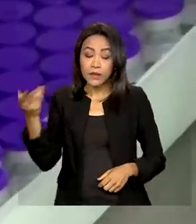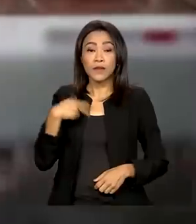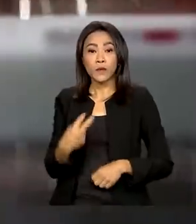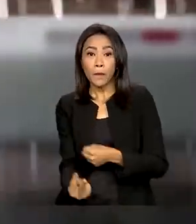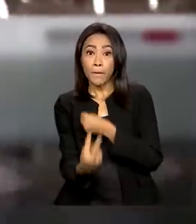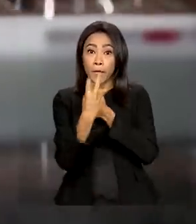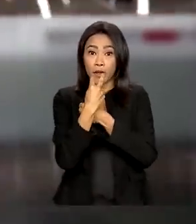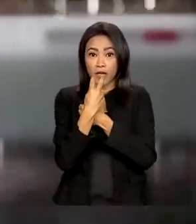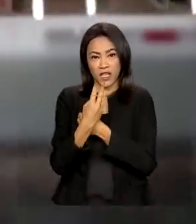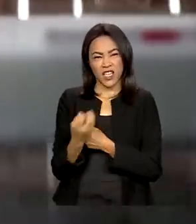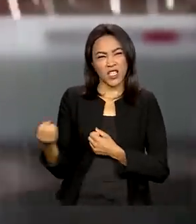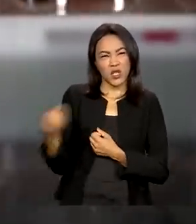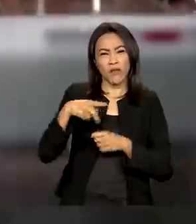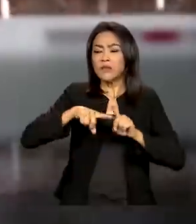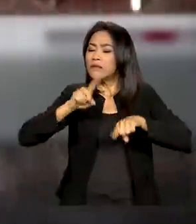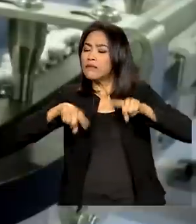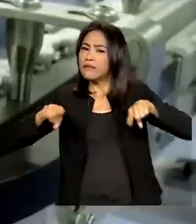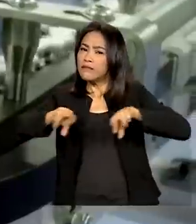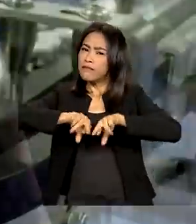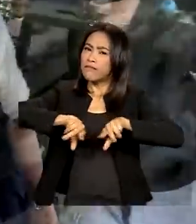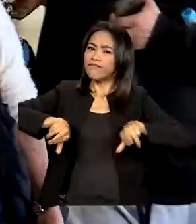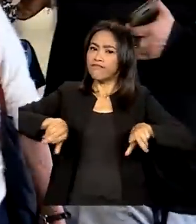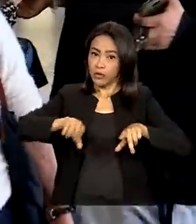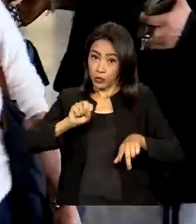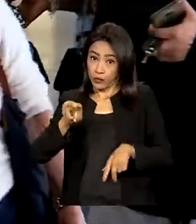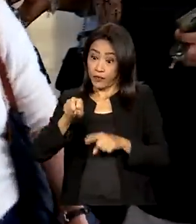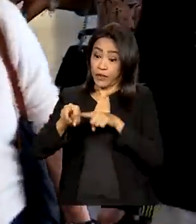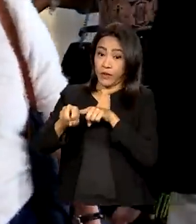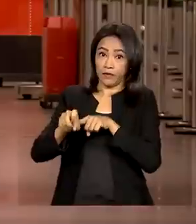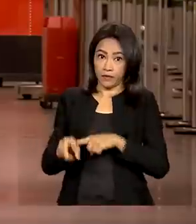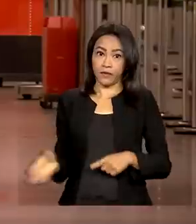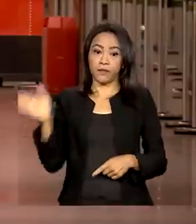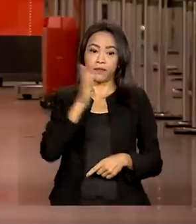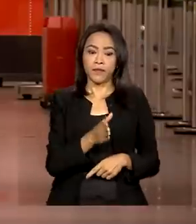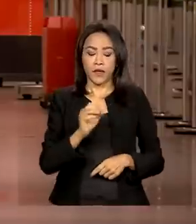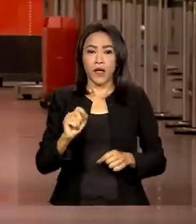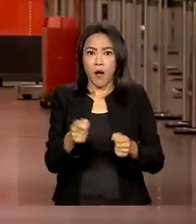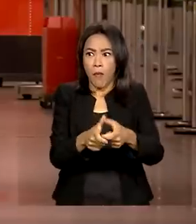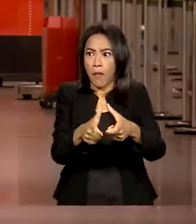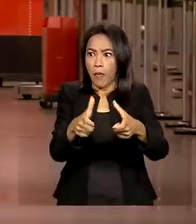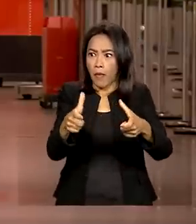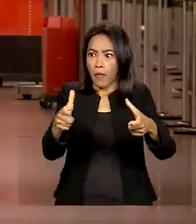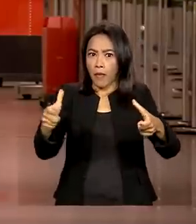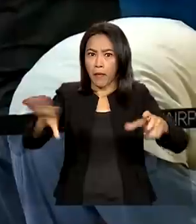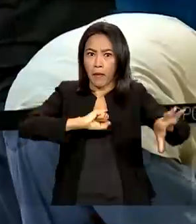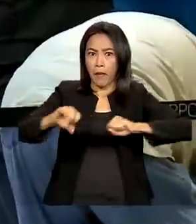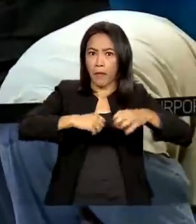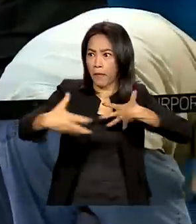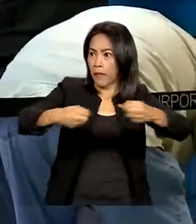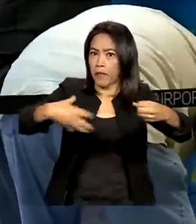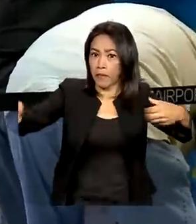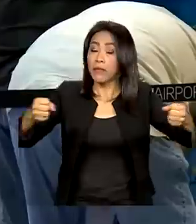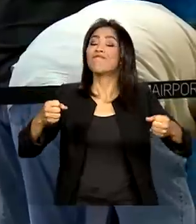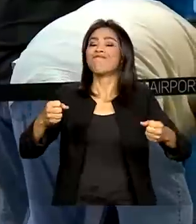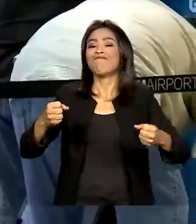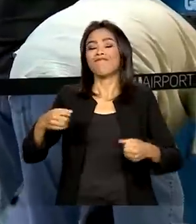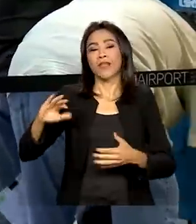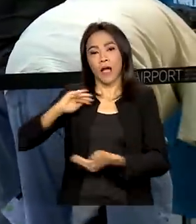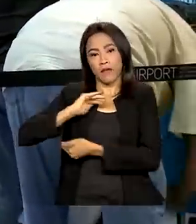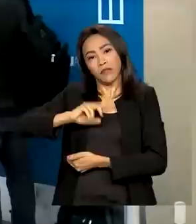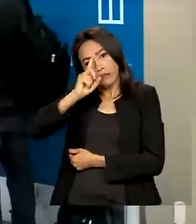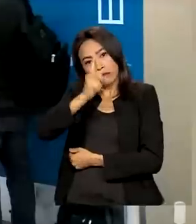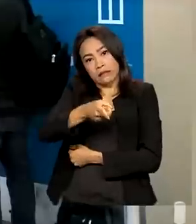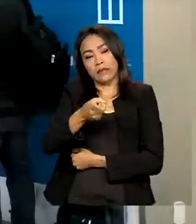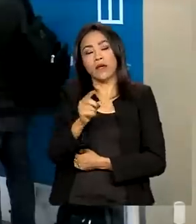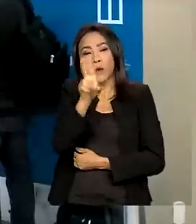contra novas variantes do vírus. E após o aumento de casos, Anvisa volta a determinar uso obrigatório de